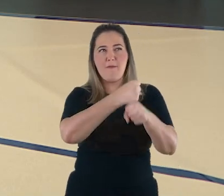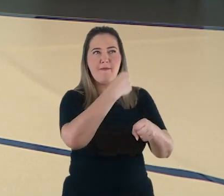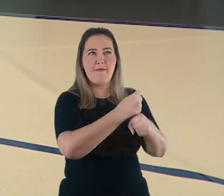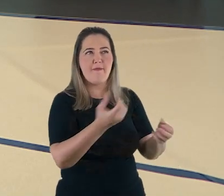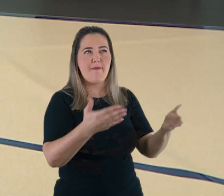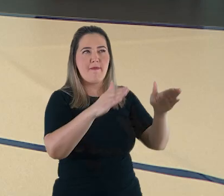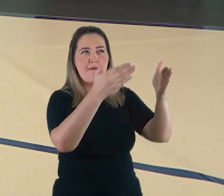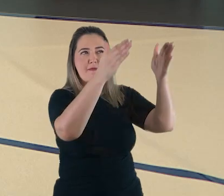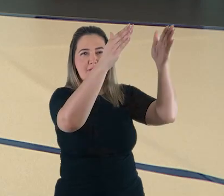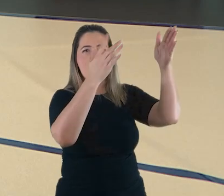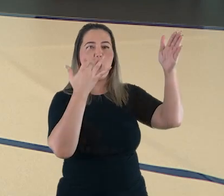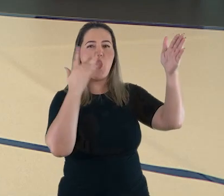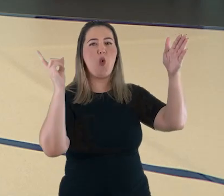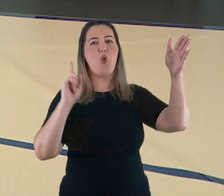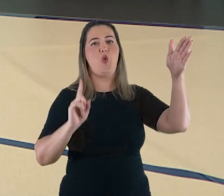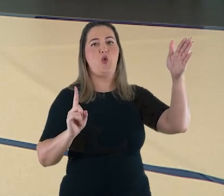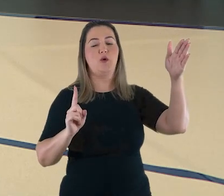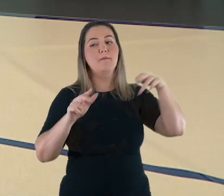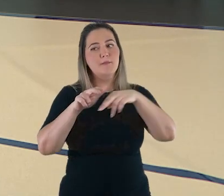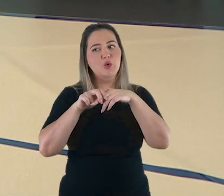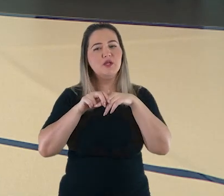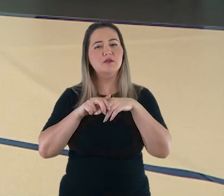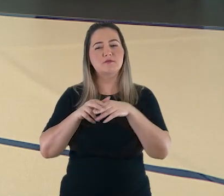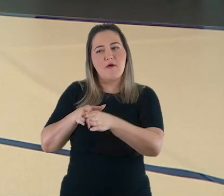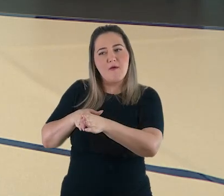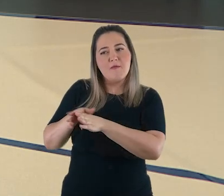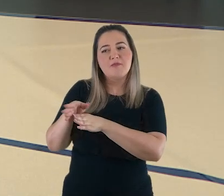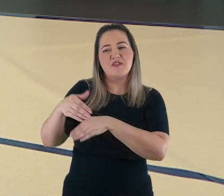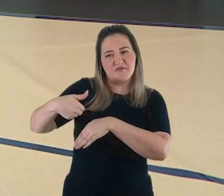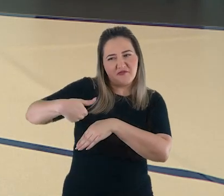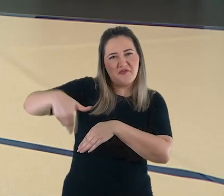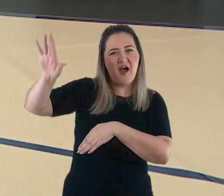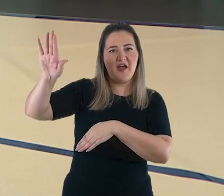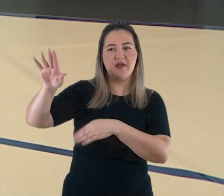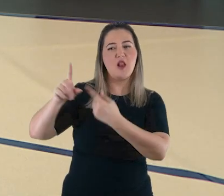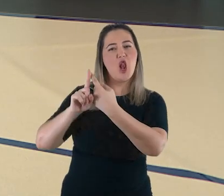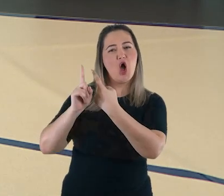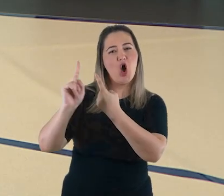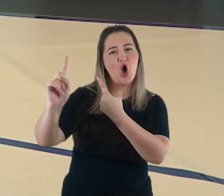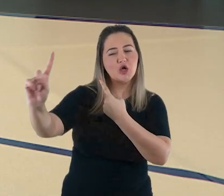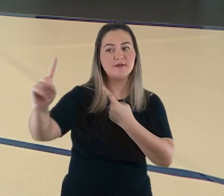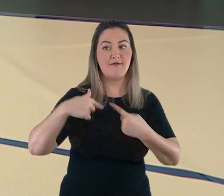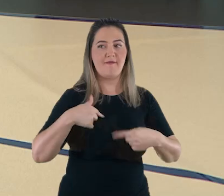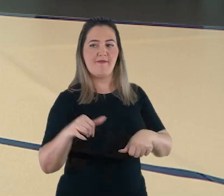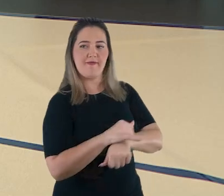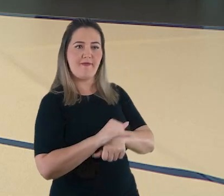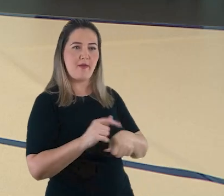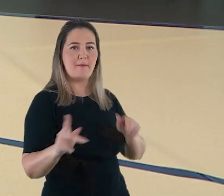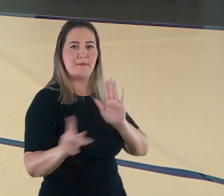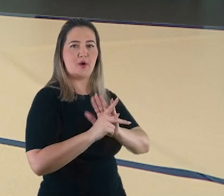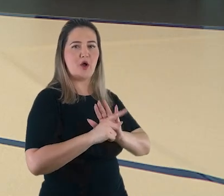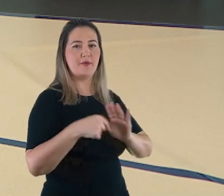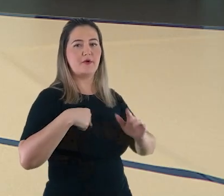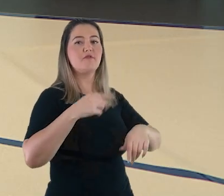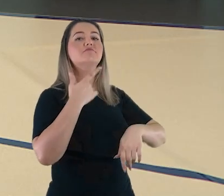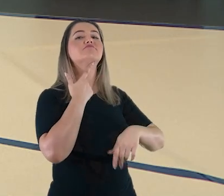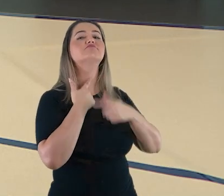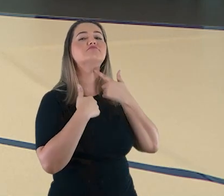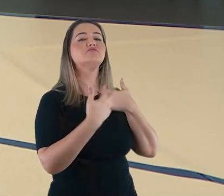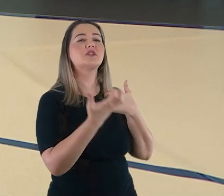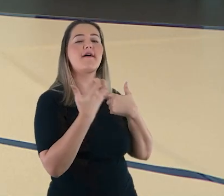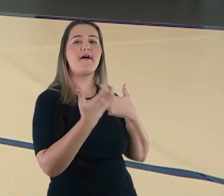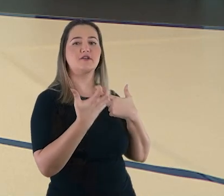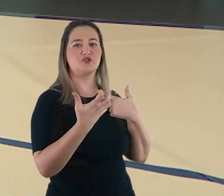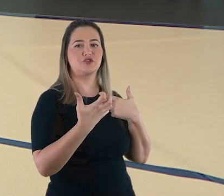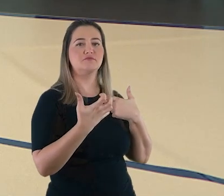aquela imagem. Então ele afastou propositadamente o profeta para que este pudesse tirar da sua frente o seu pecado.